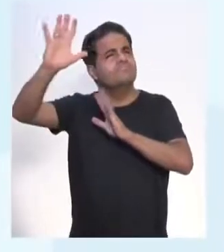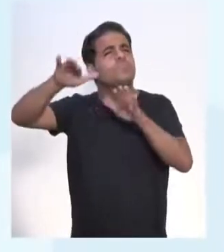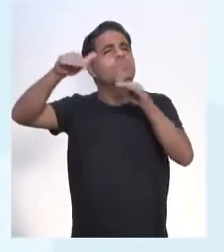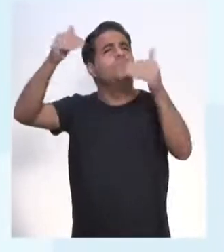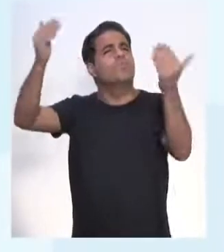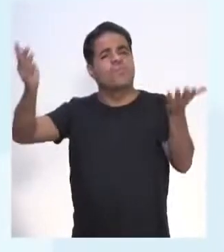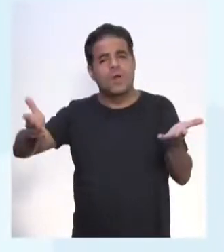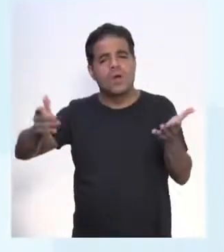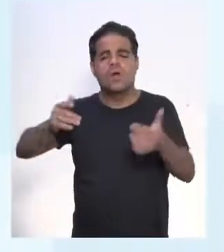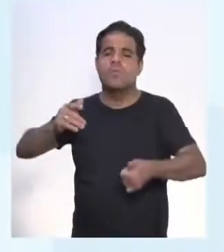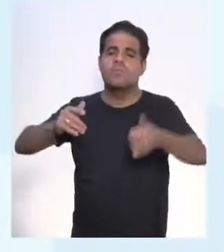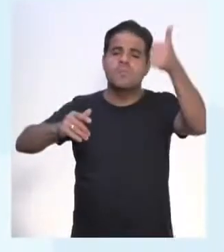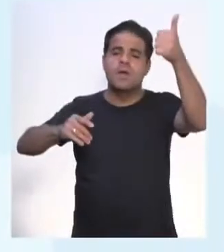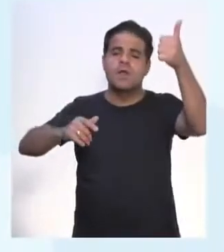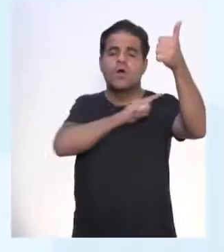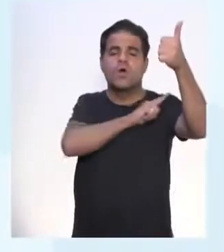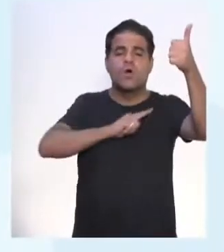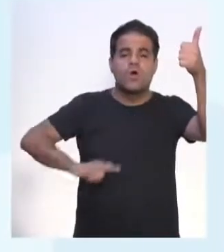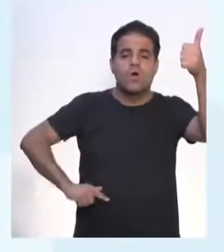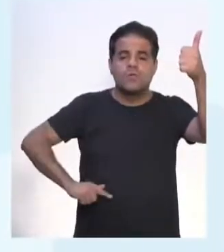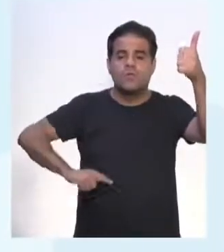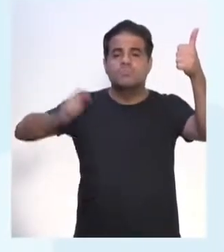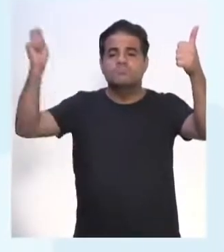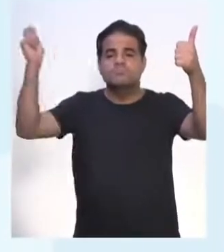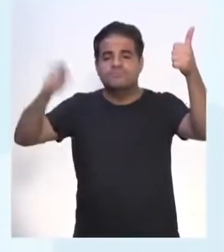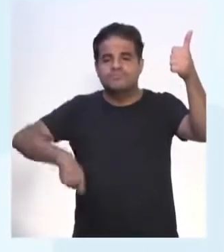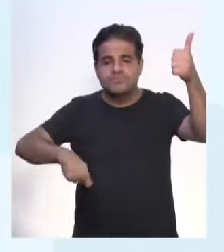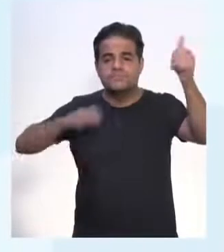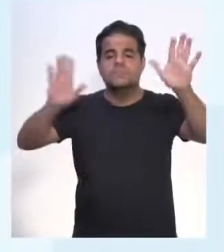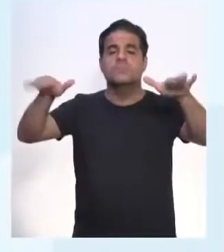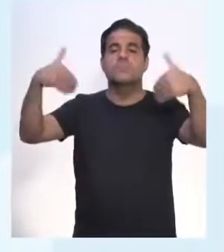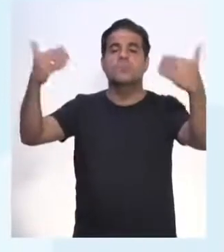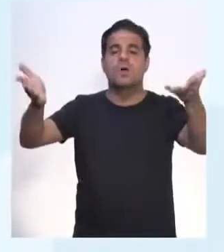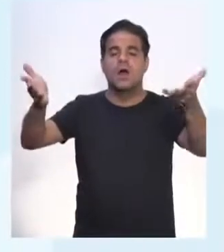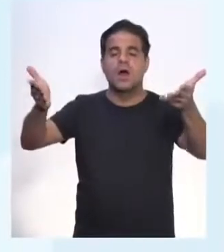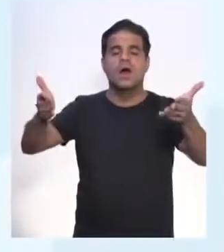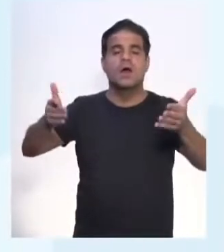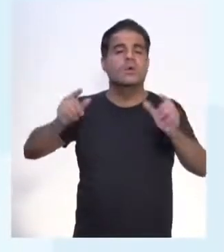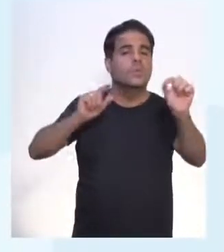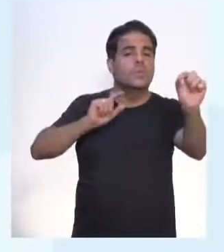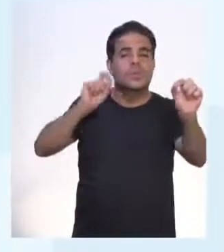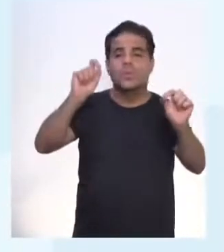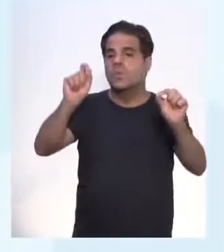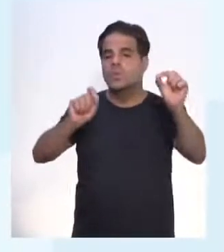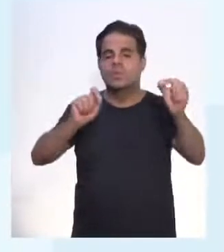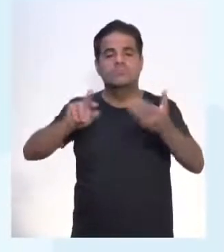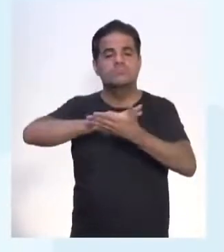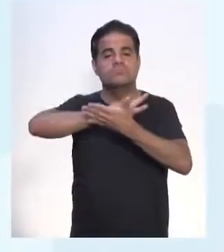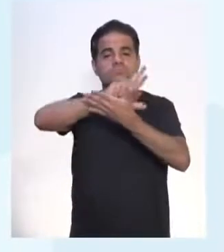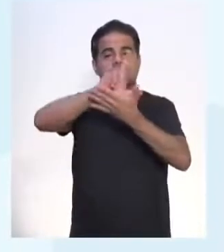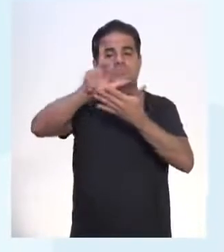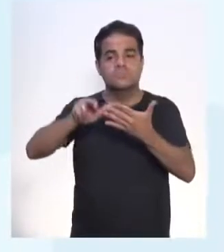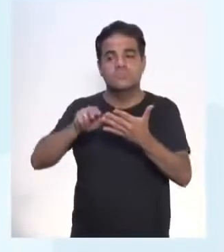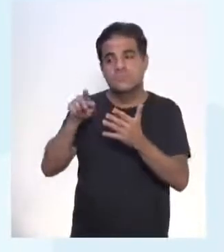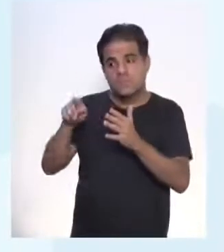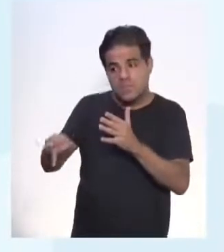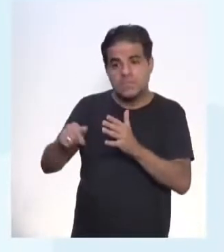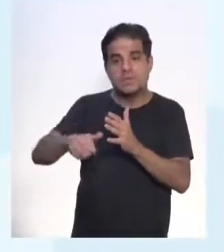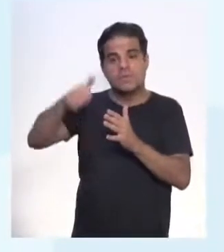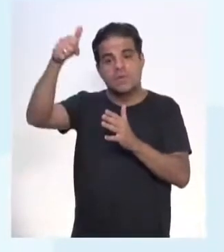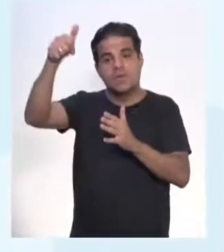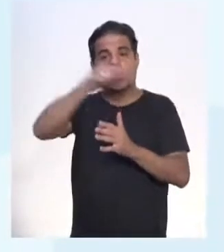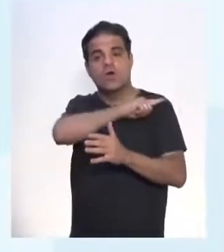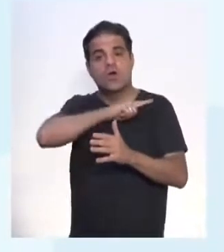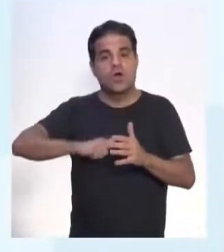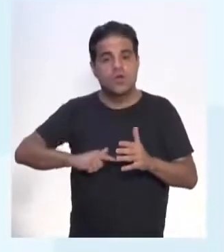qual é o melhor governo possível, né? Quais seriam as características deste melhor